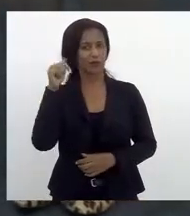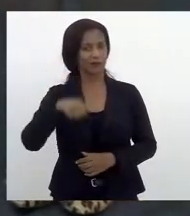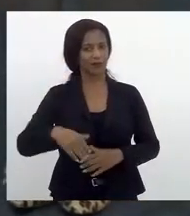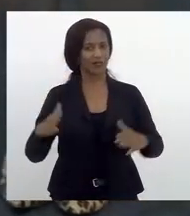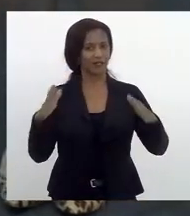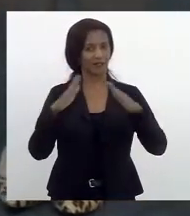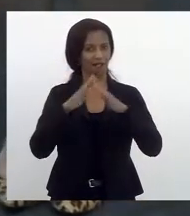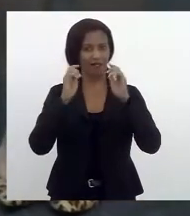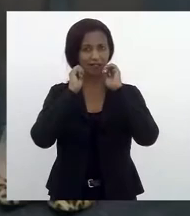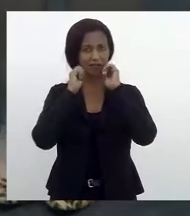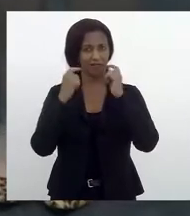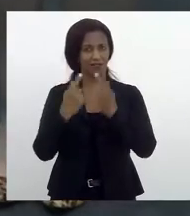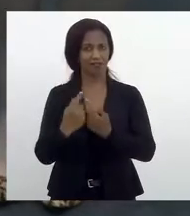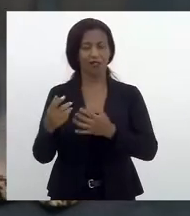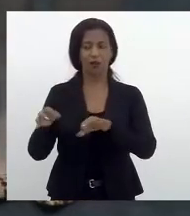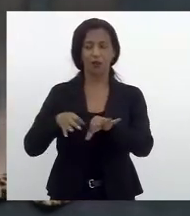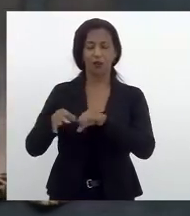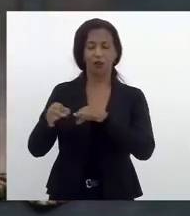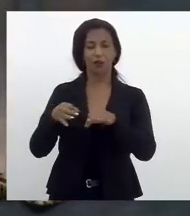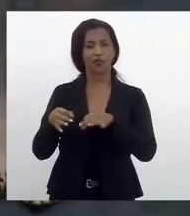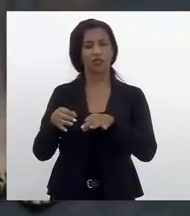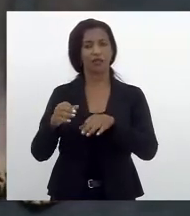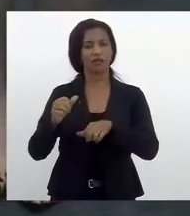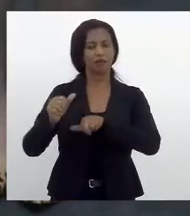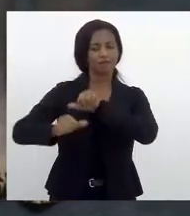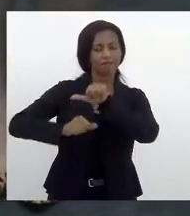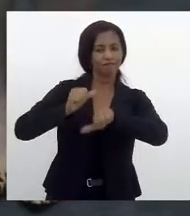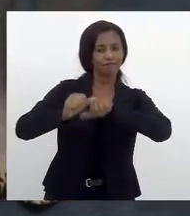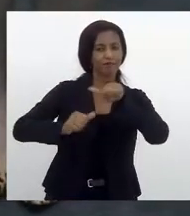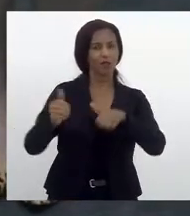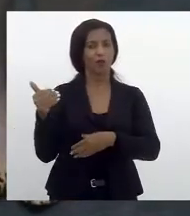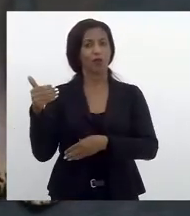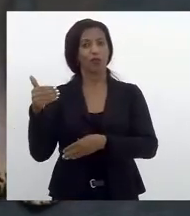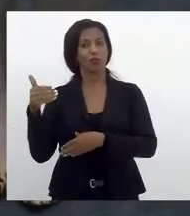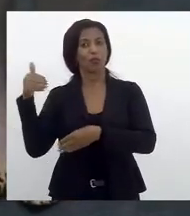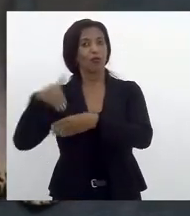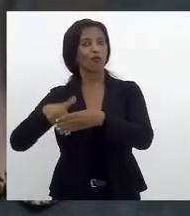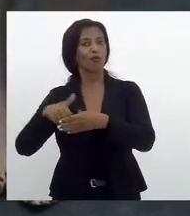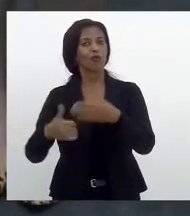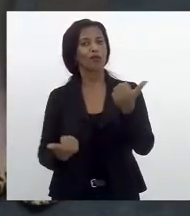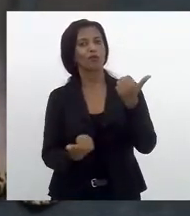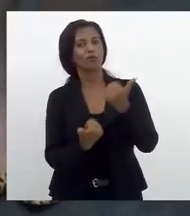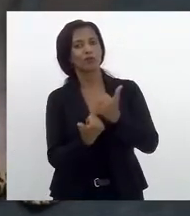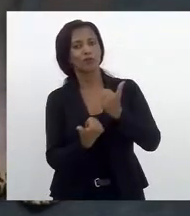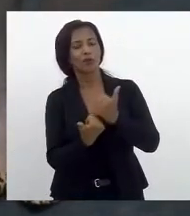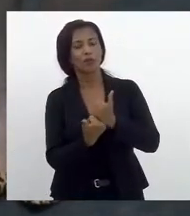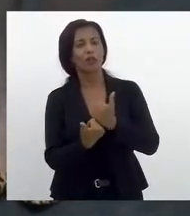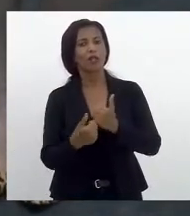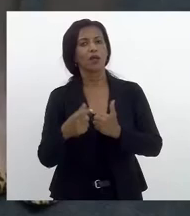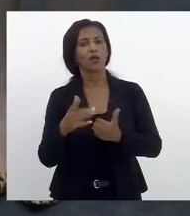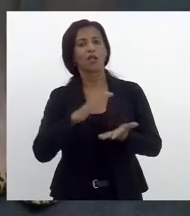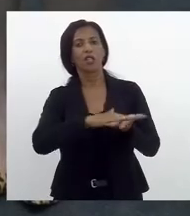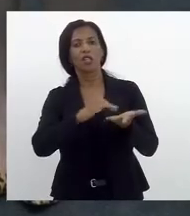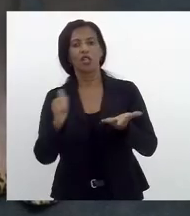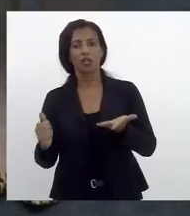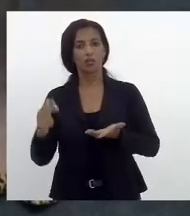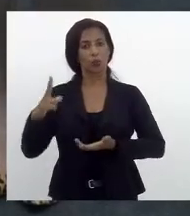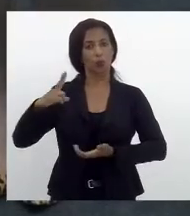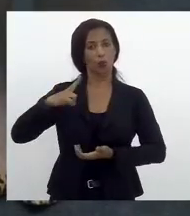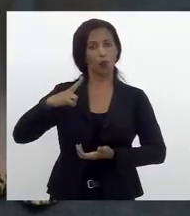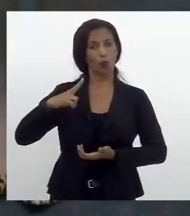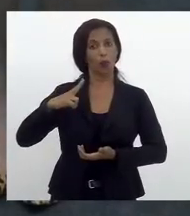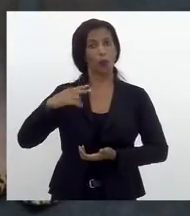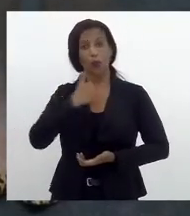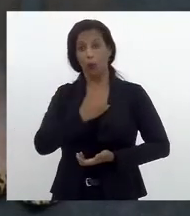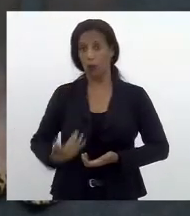casa, que o projeto foi aprimorado, né? Nós estamos votando um substitutivo que tirou a rede